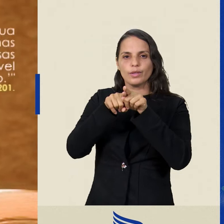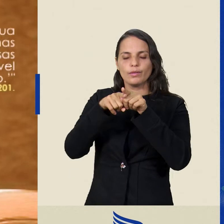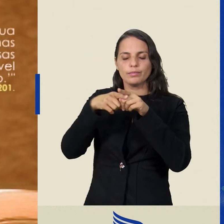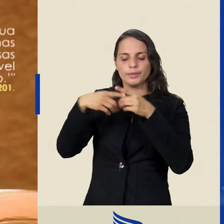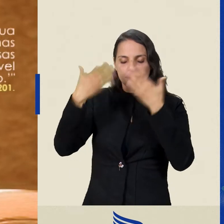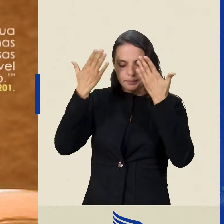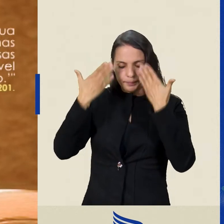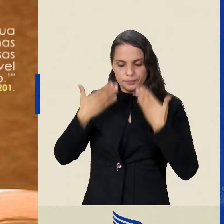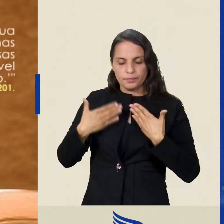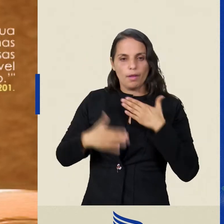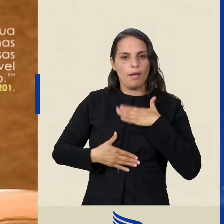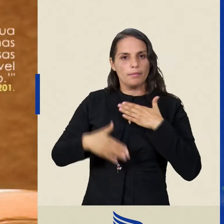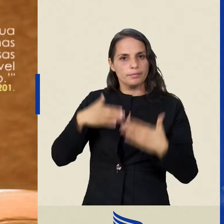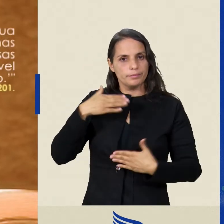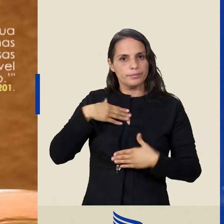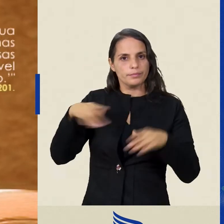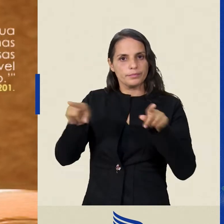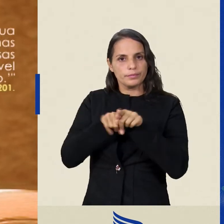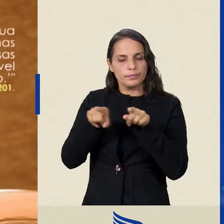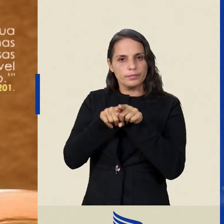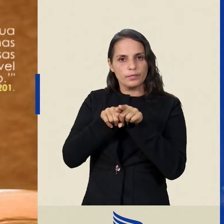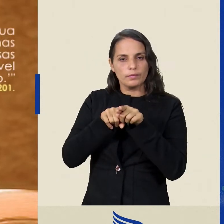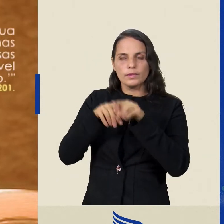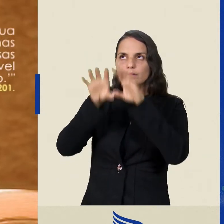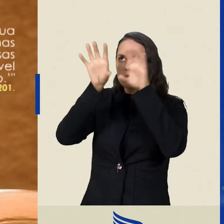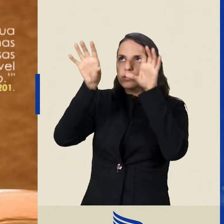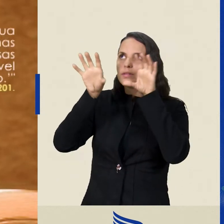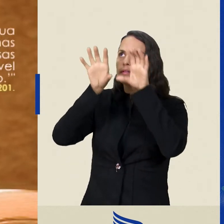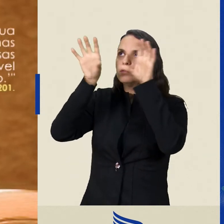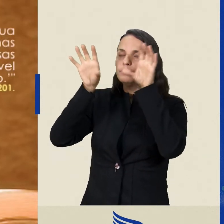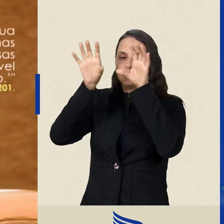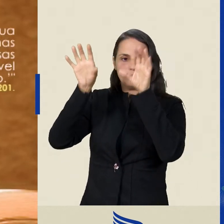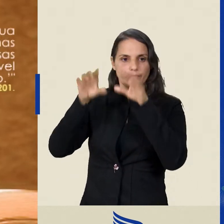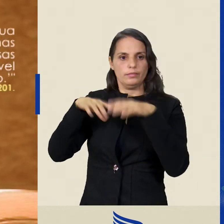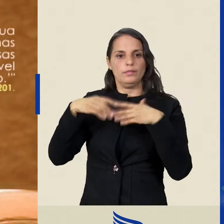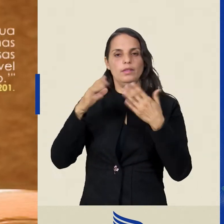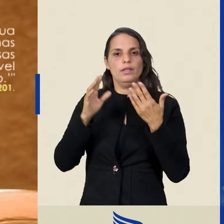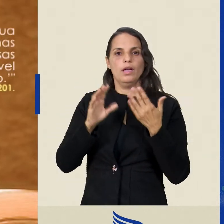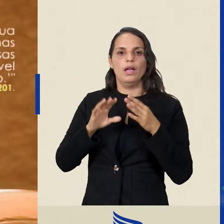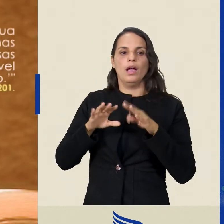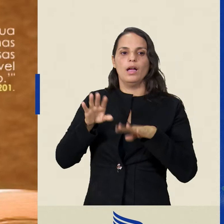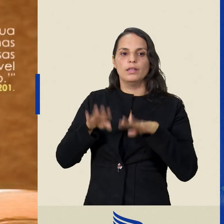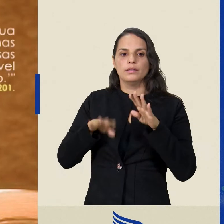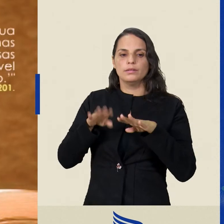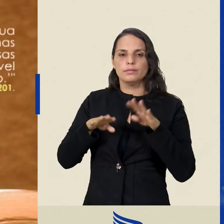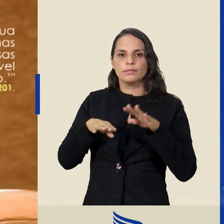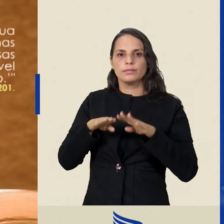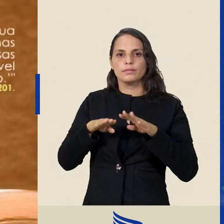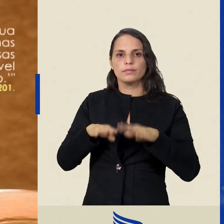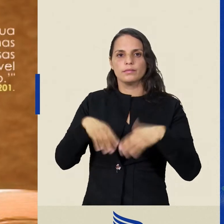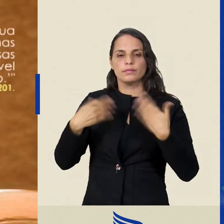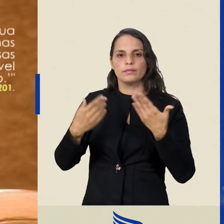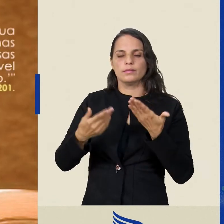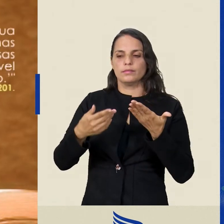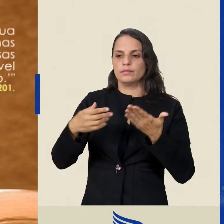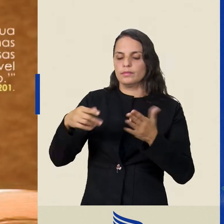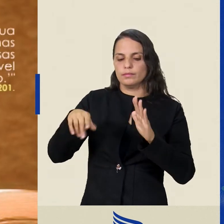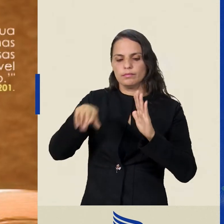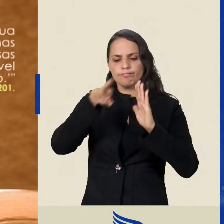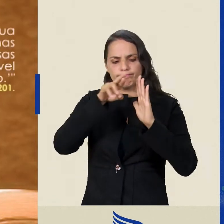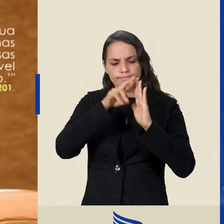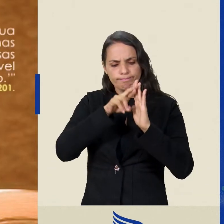e condição enquanto nas visões. Pois muitas coisas têm sido assim relatadas que